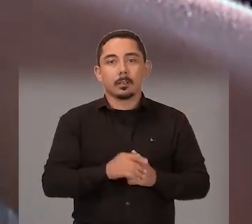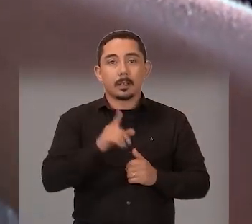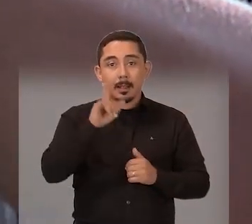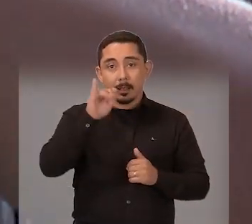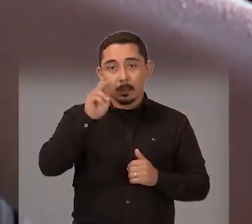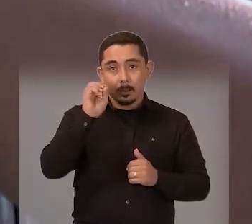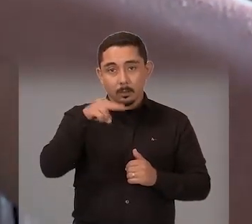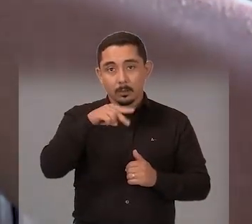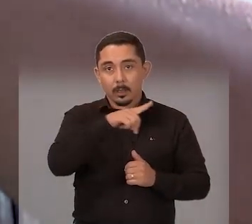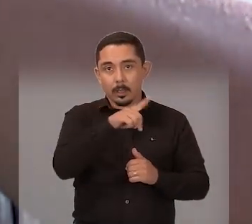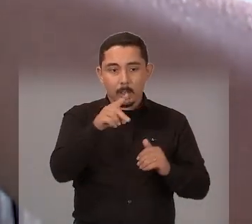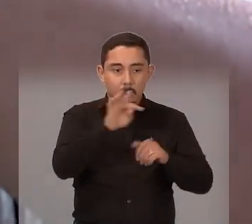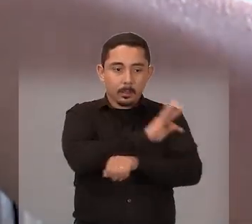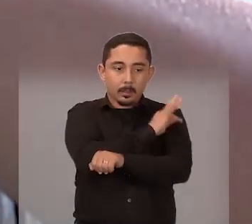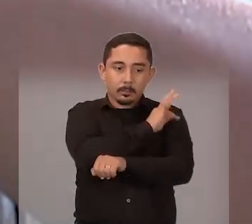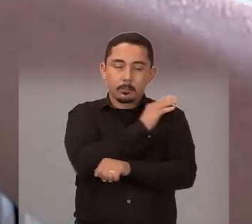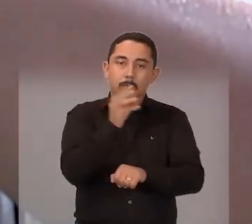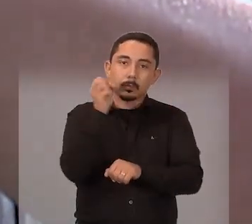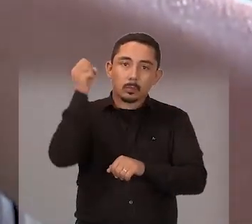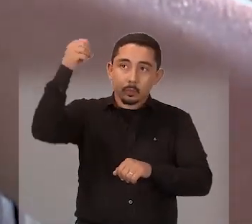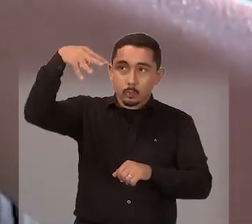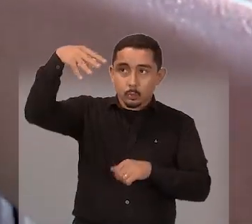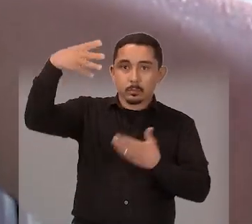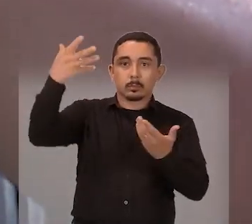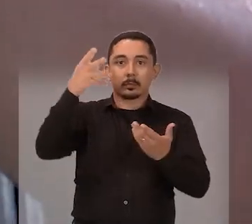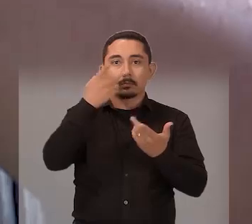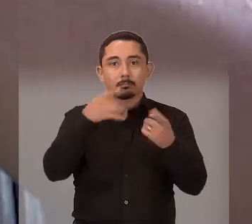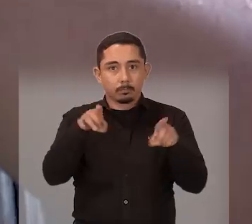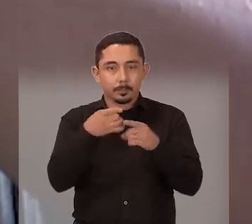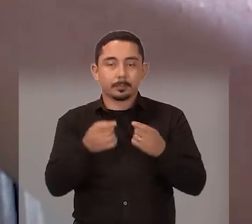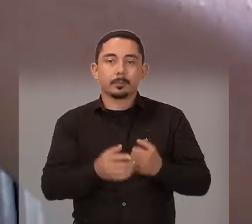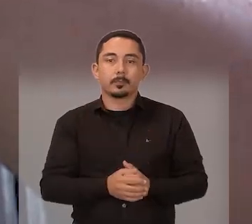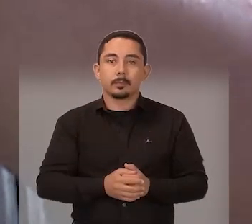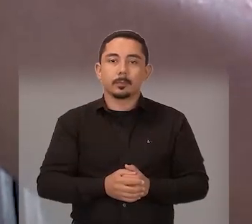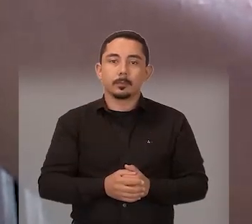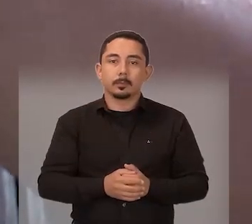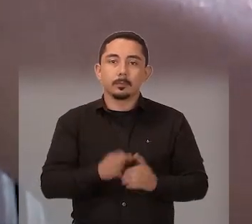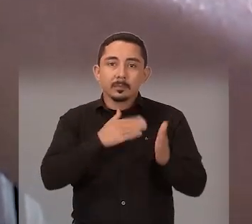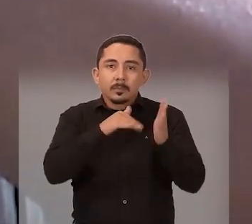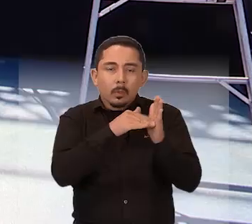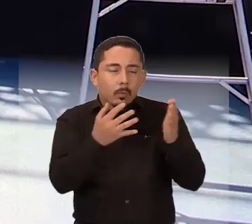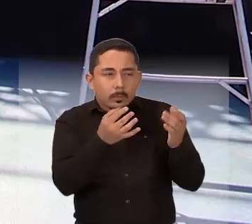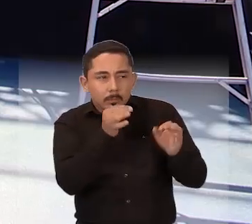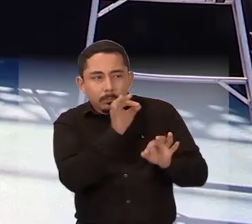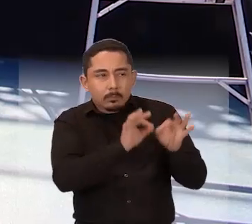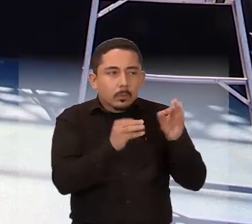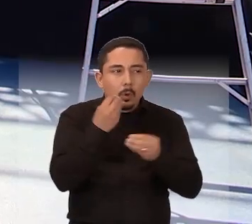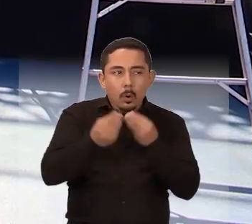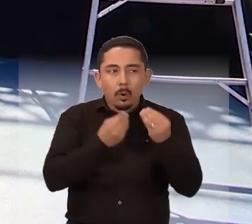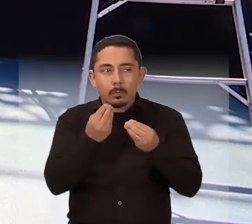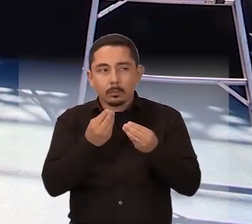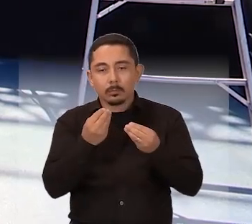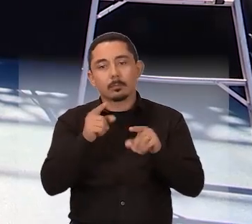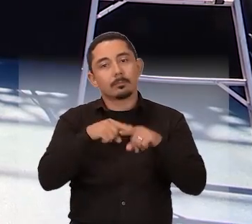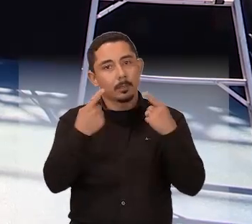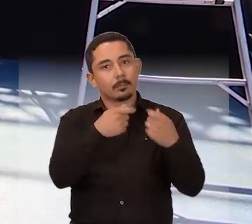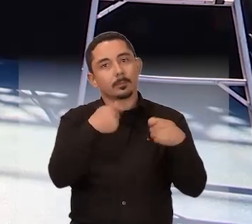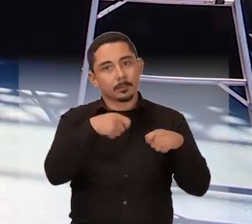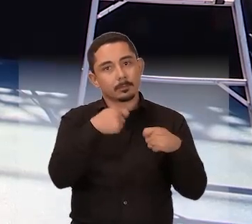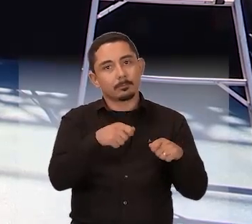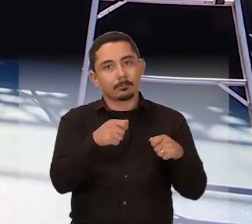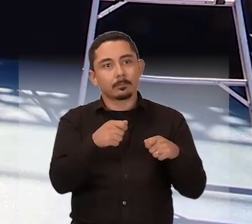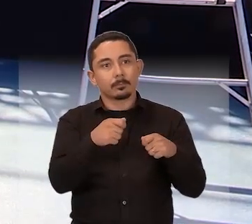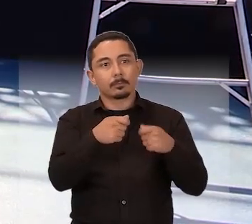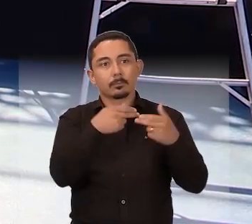prioridade. O Lion é técnico de luz e som. Assim, ele deixa tudo afinado, mas sem esquecer